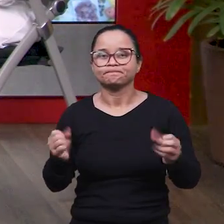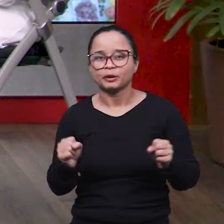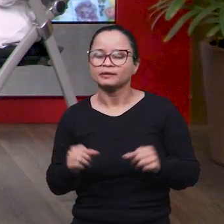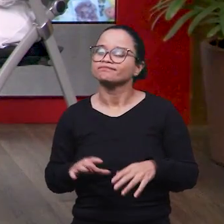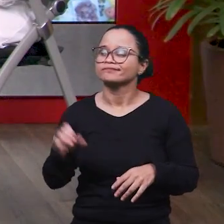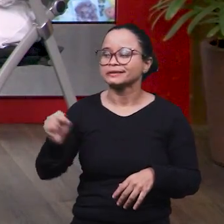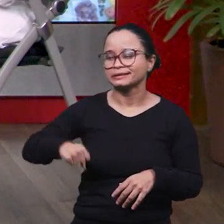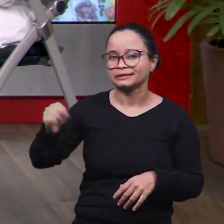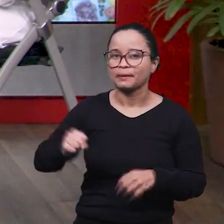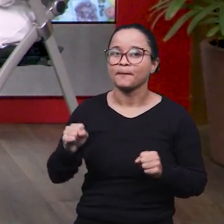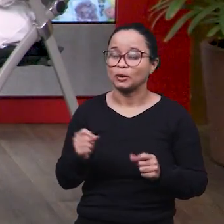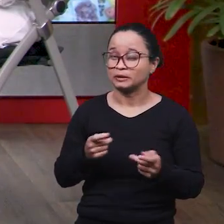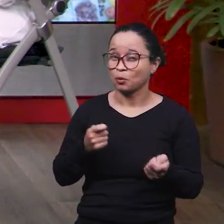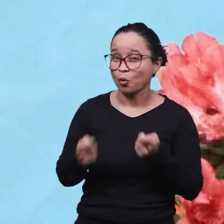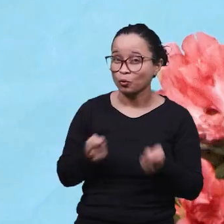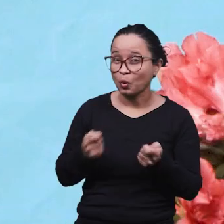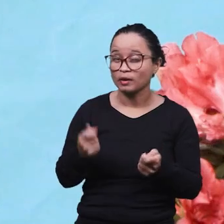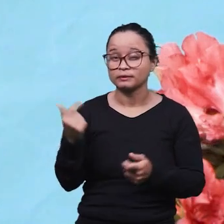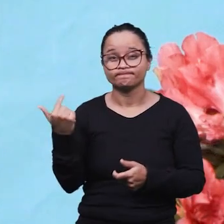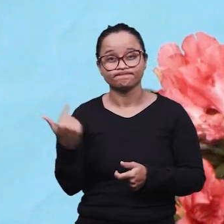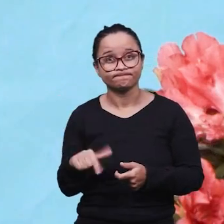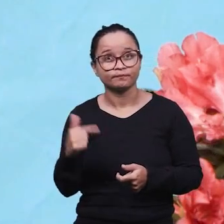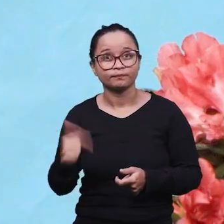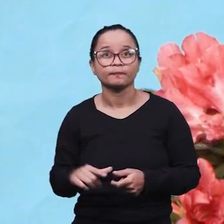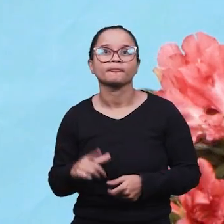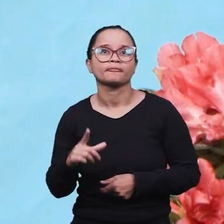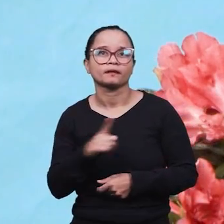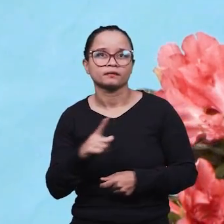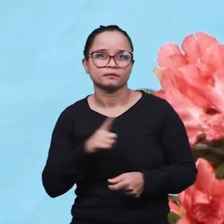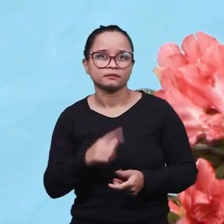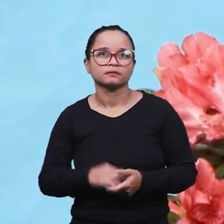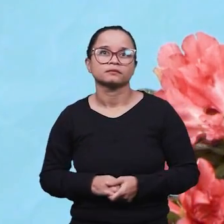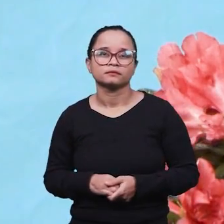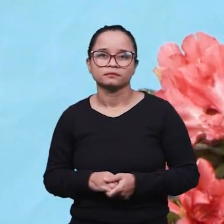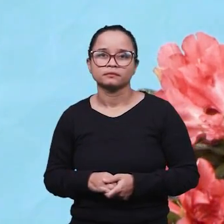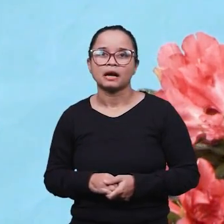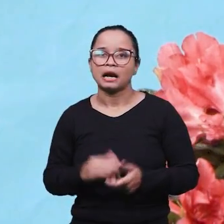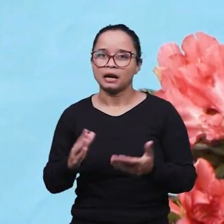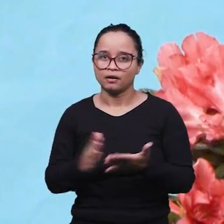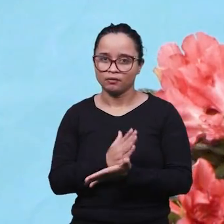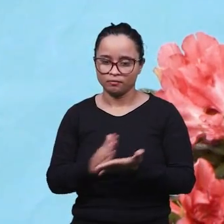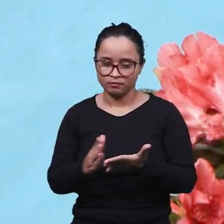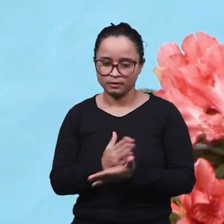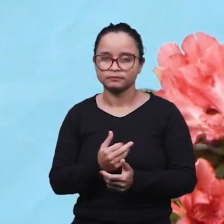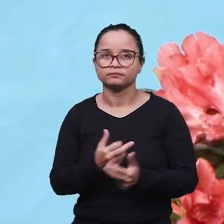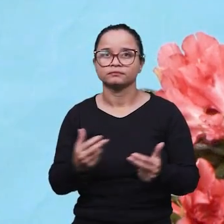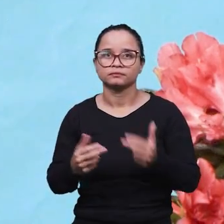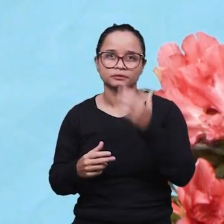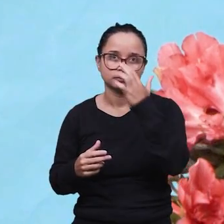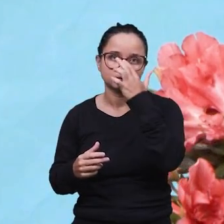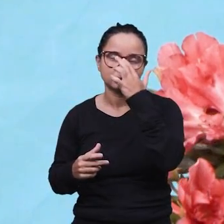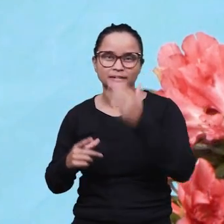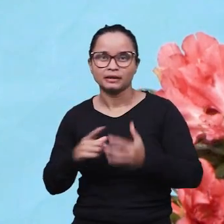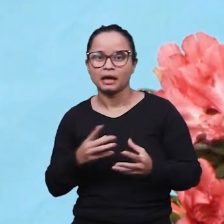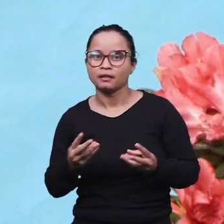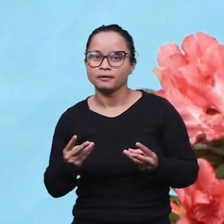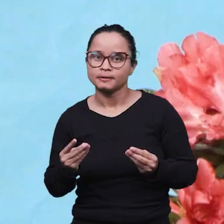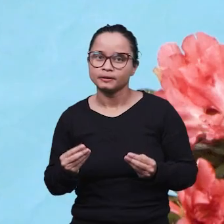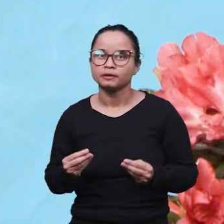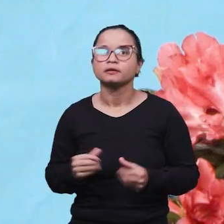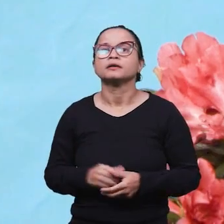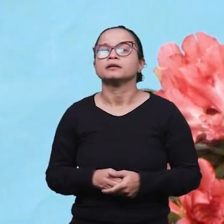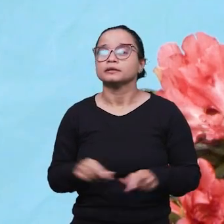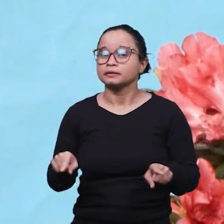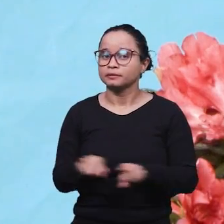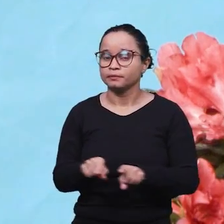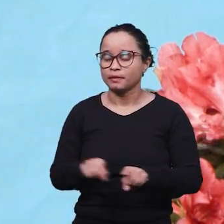bem controlada, né? Ela tem algumas repercussões, tanto sutis quanto